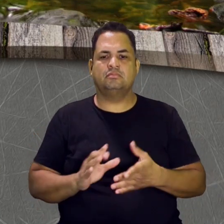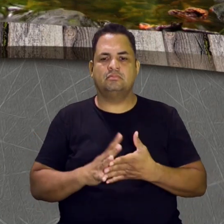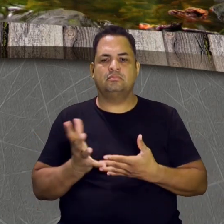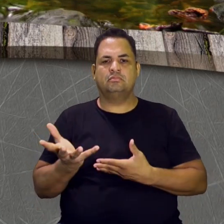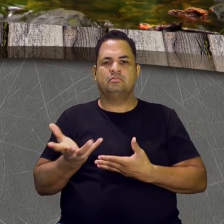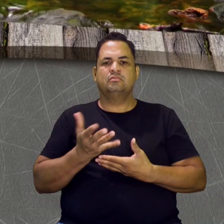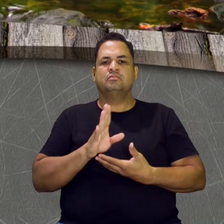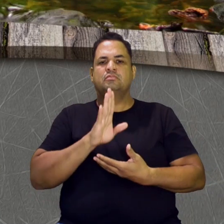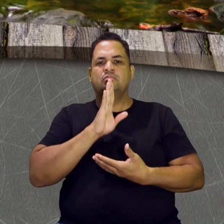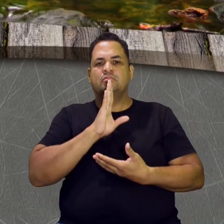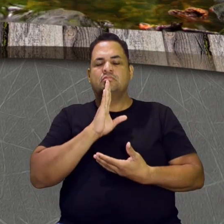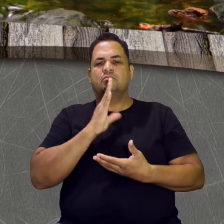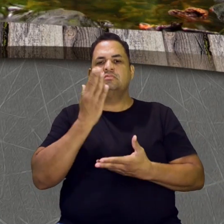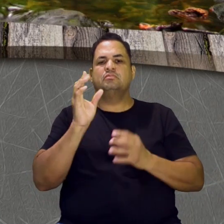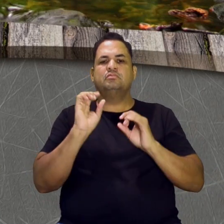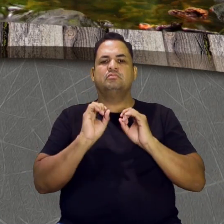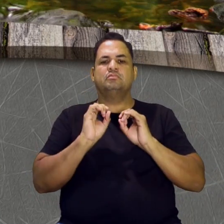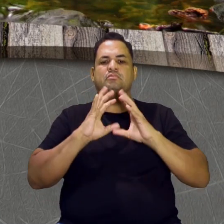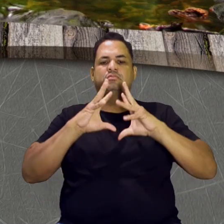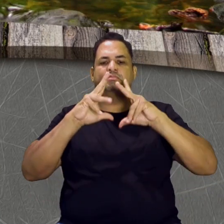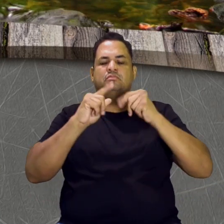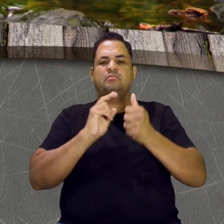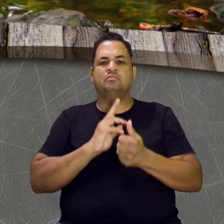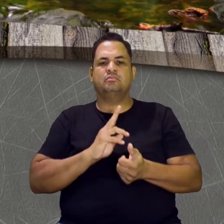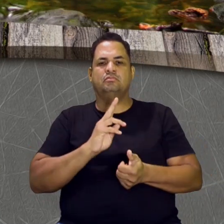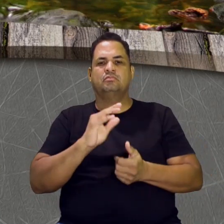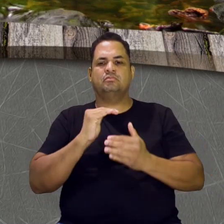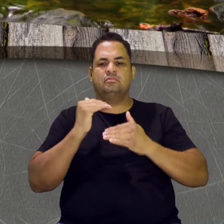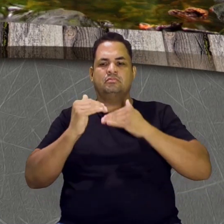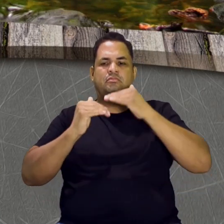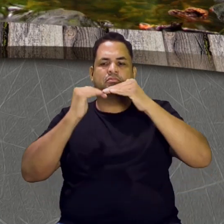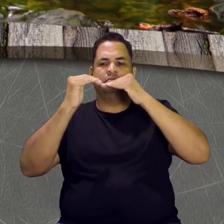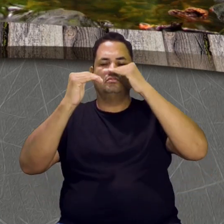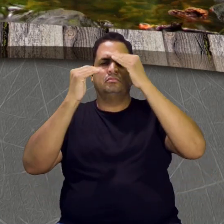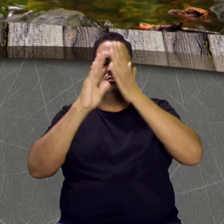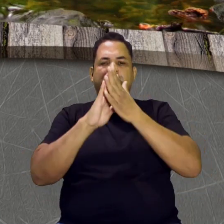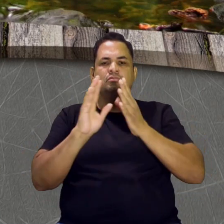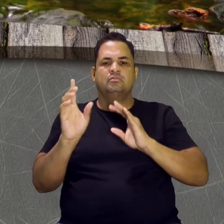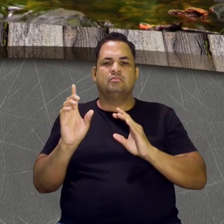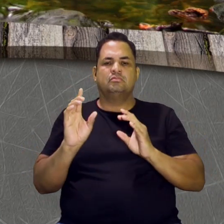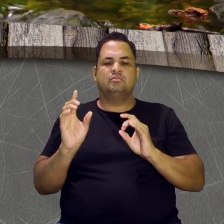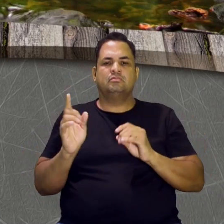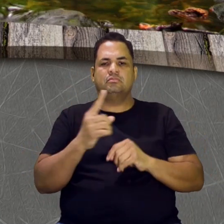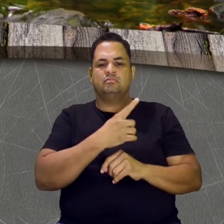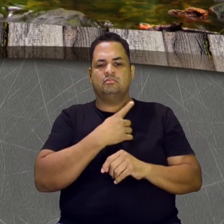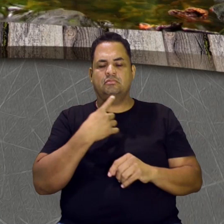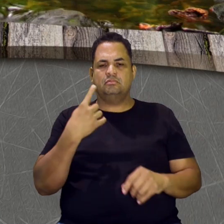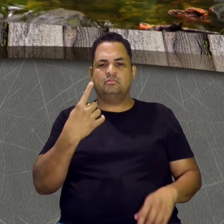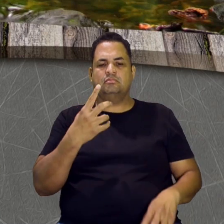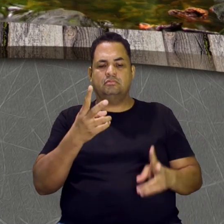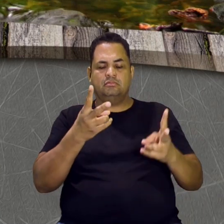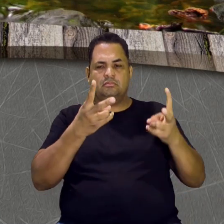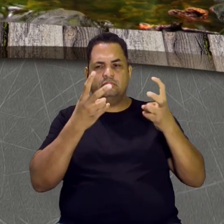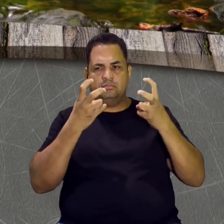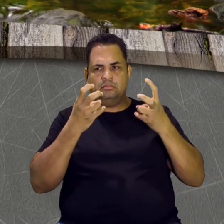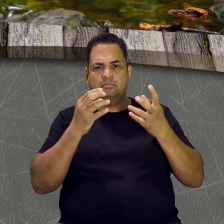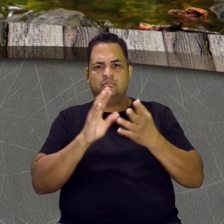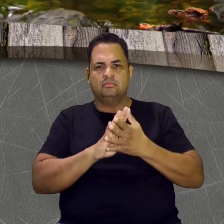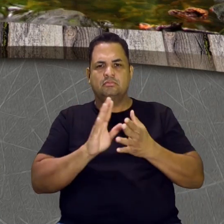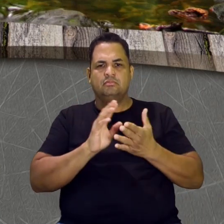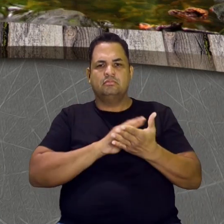você conhecesse todo esse processo evolutivo que fez com que nós percebêssemos